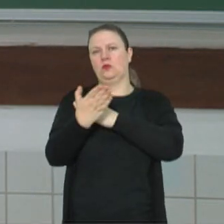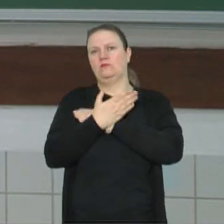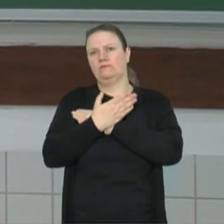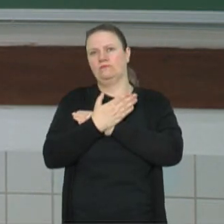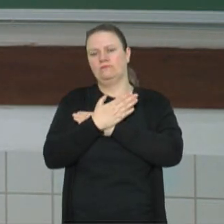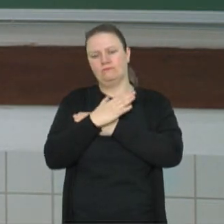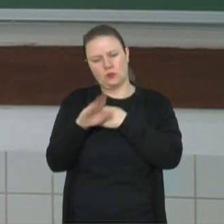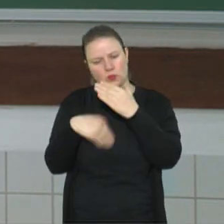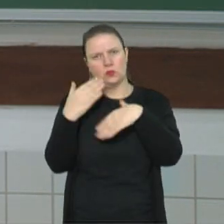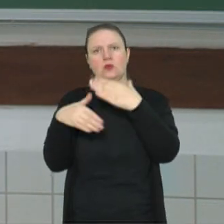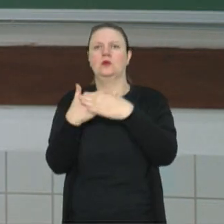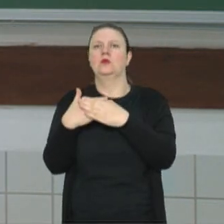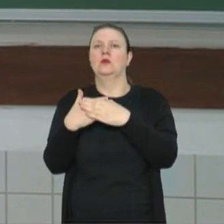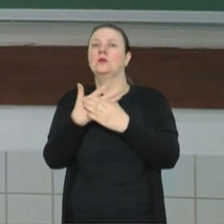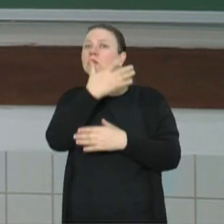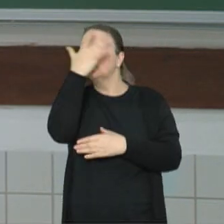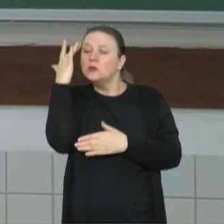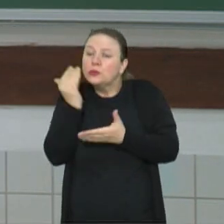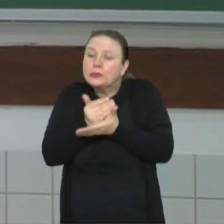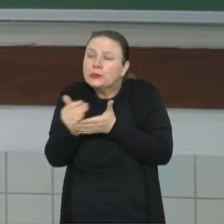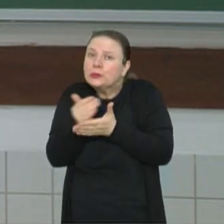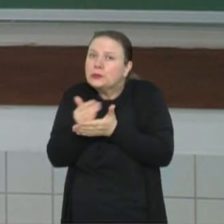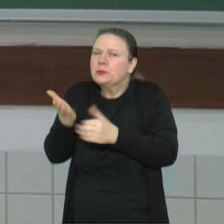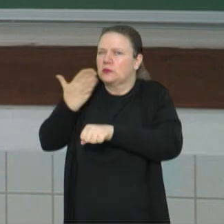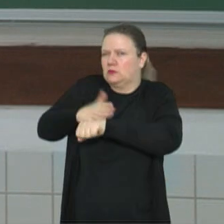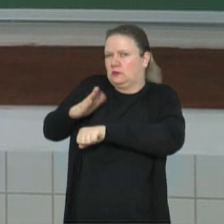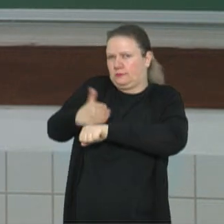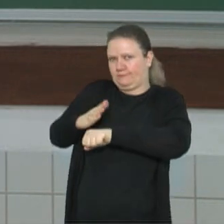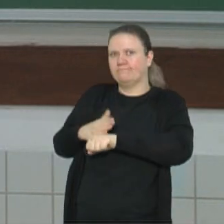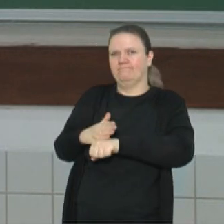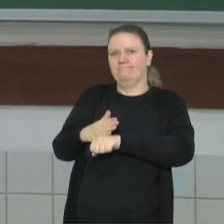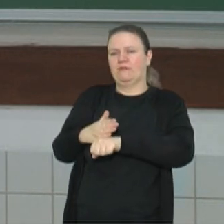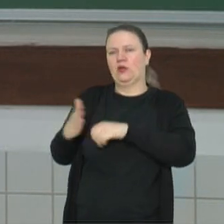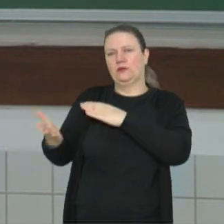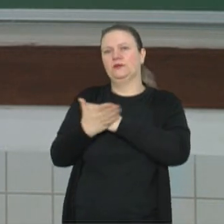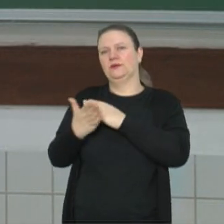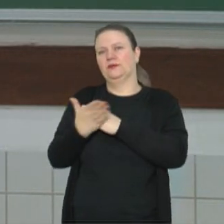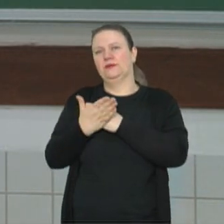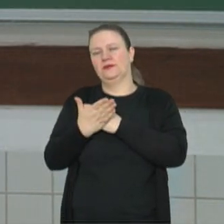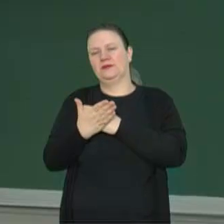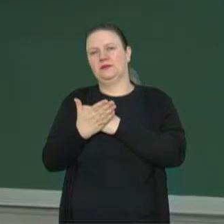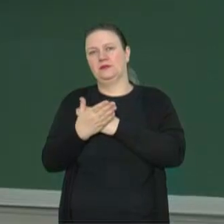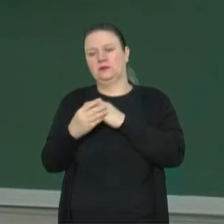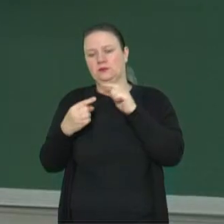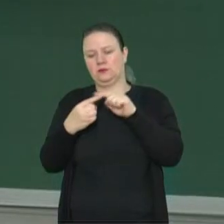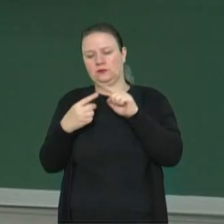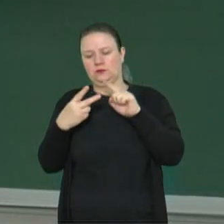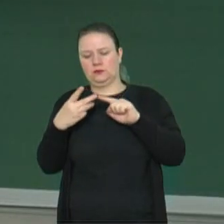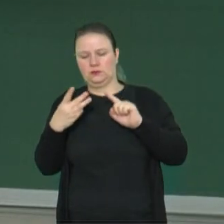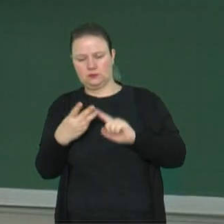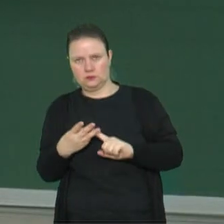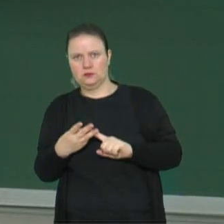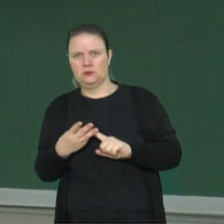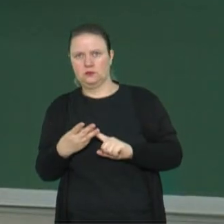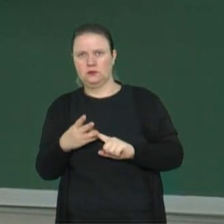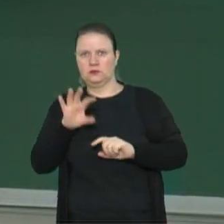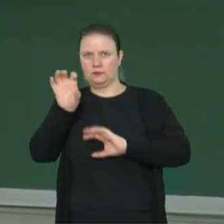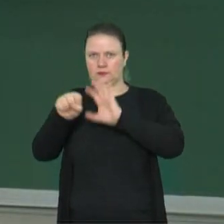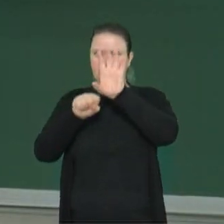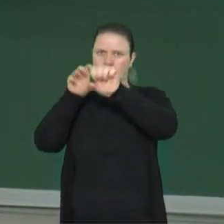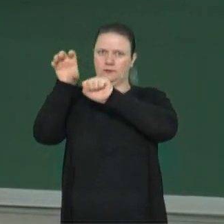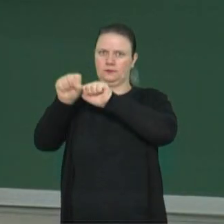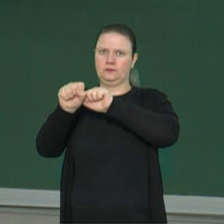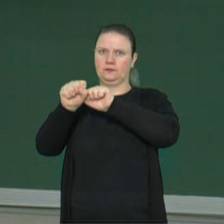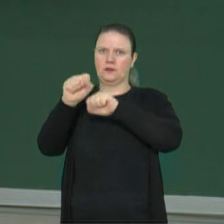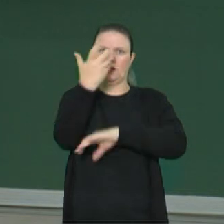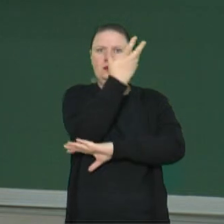bastante para pessoas que estão iniciando, né, que favorece e muito a sua prática. Então, temos as 3 modalidades de escaladas